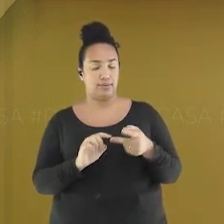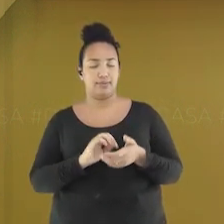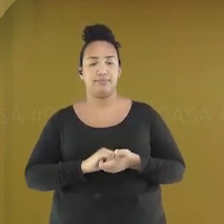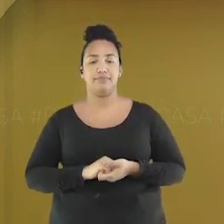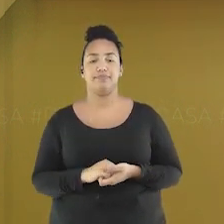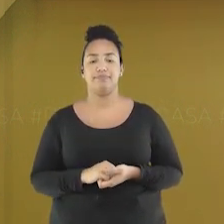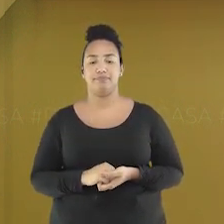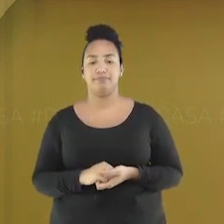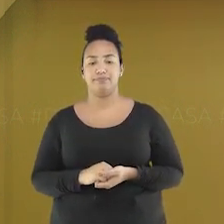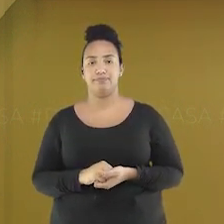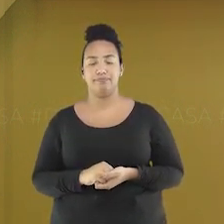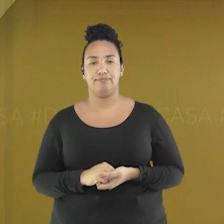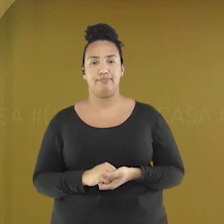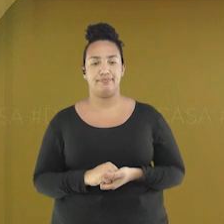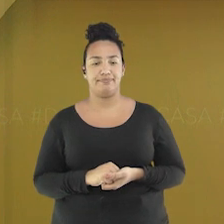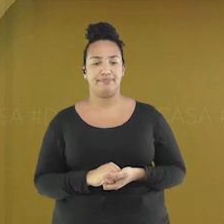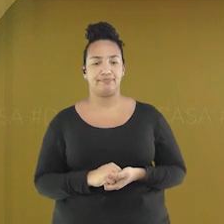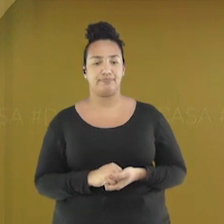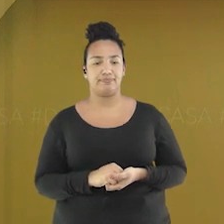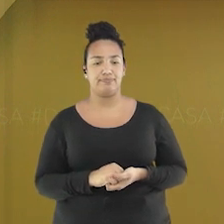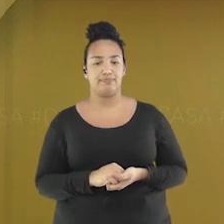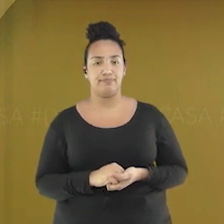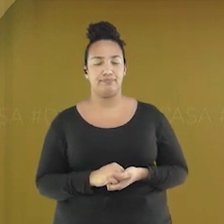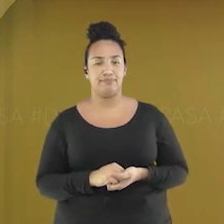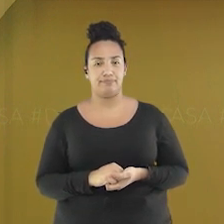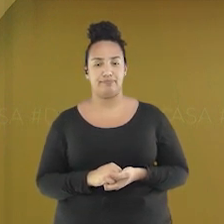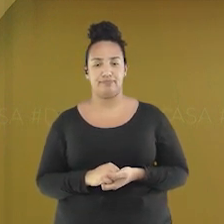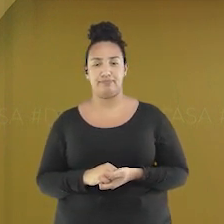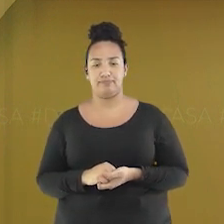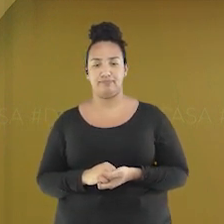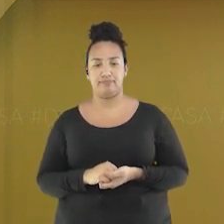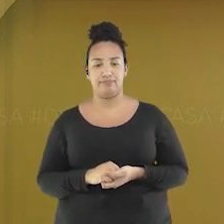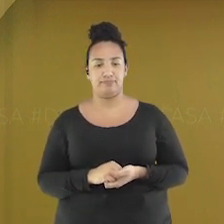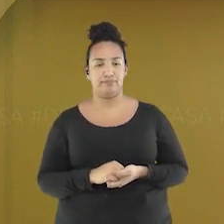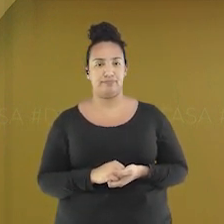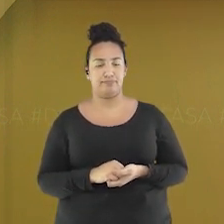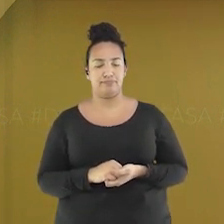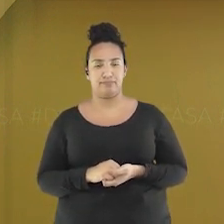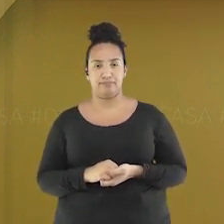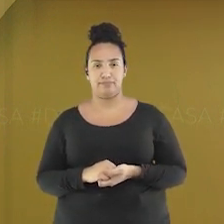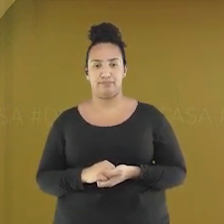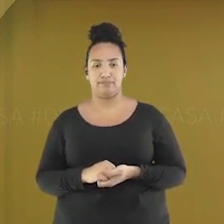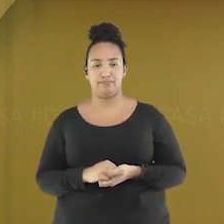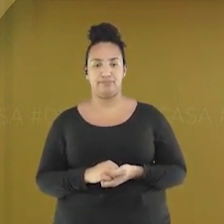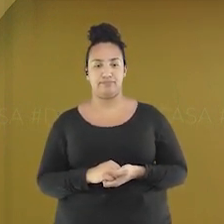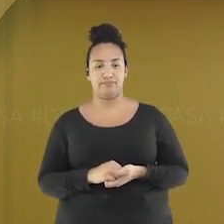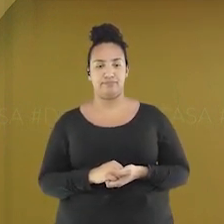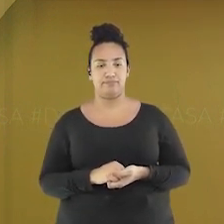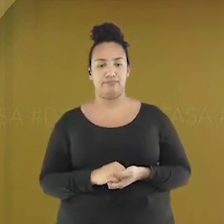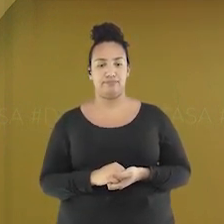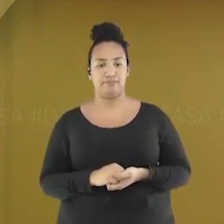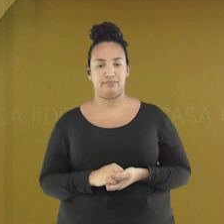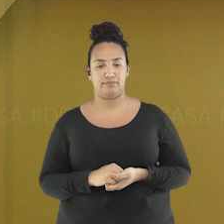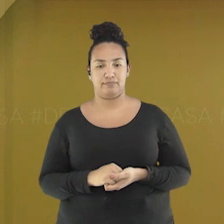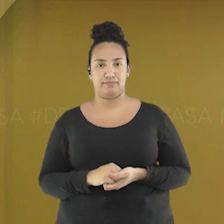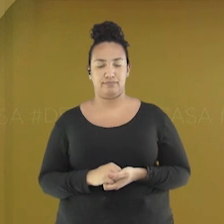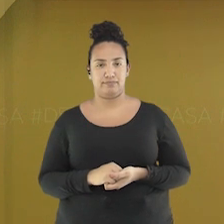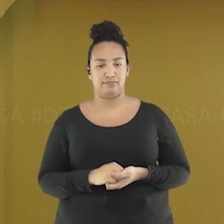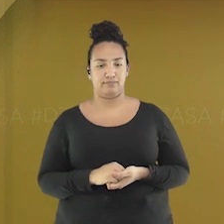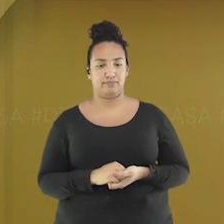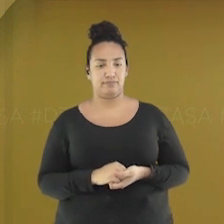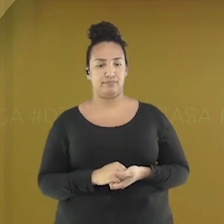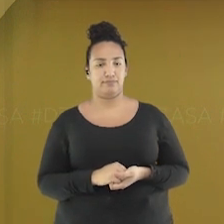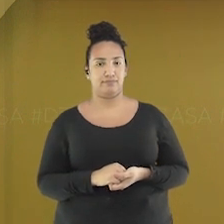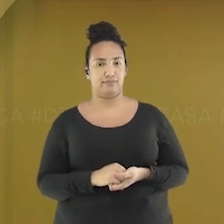feriado. It is celebrated on last Thursday of November. They share a lot of food with family